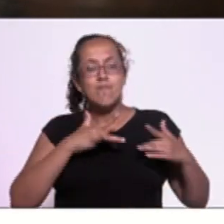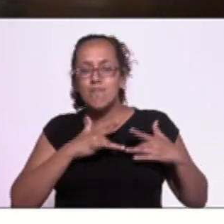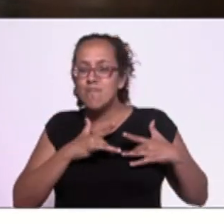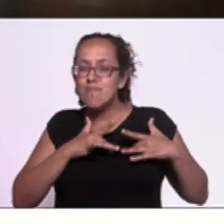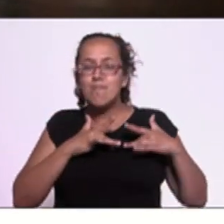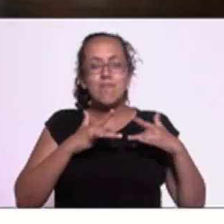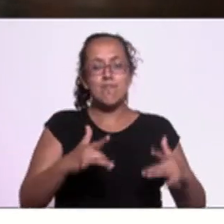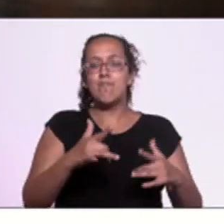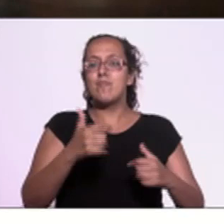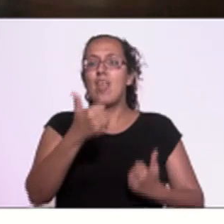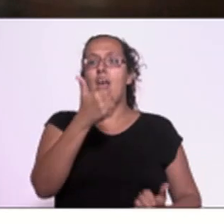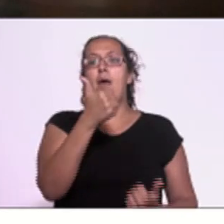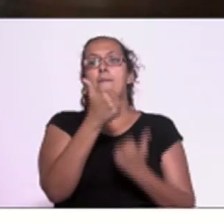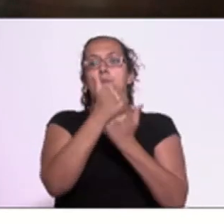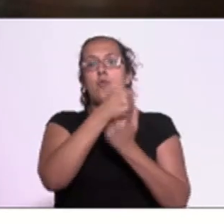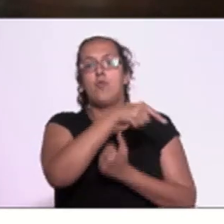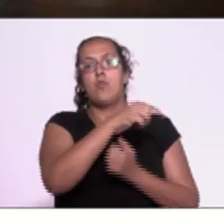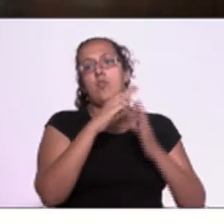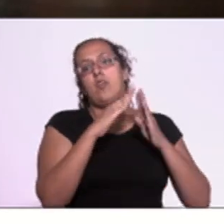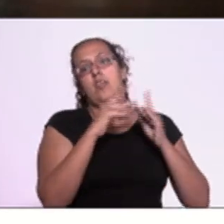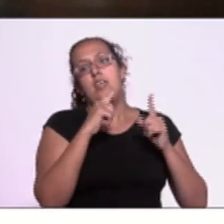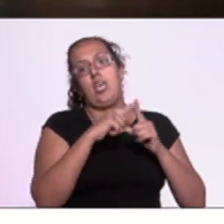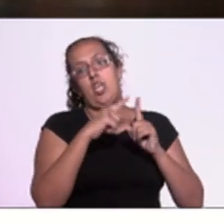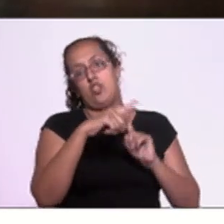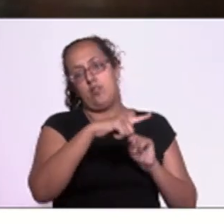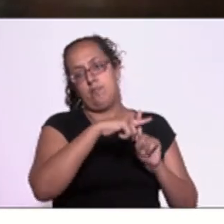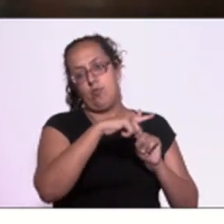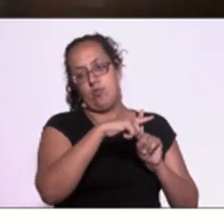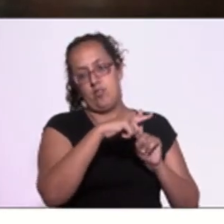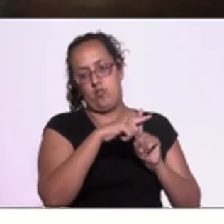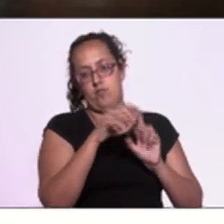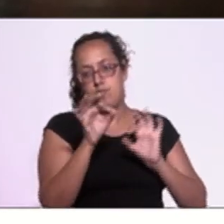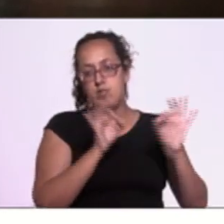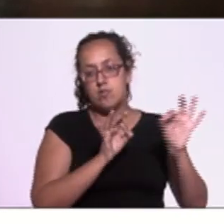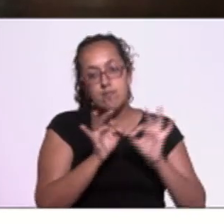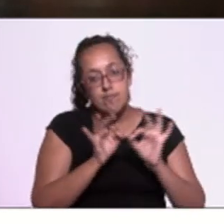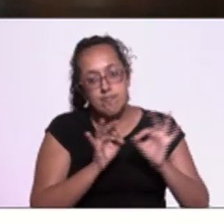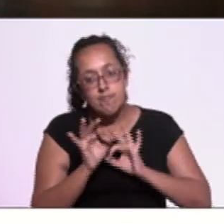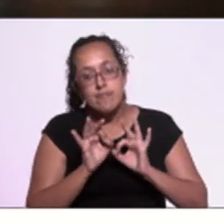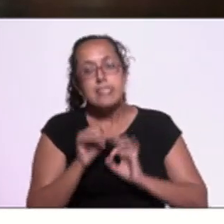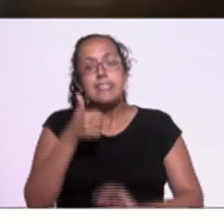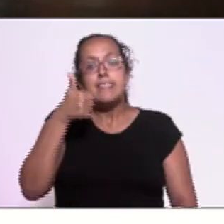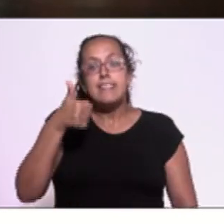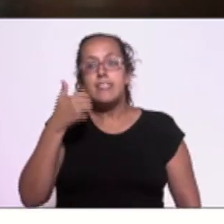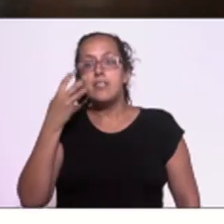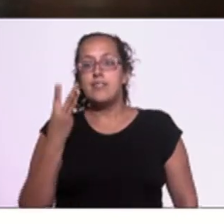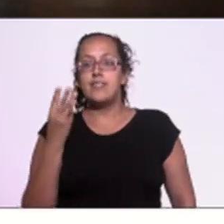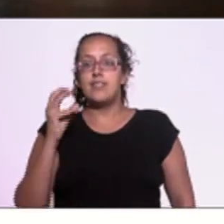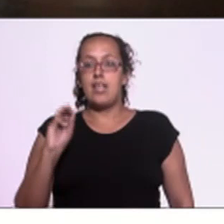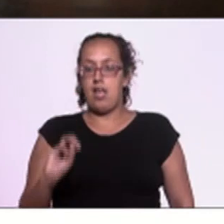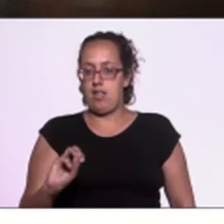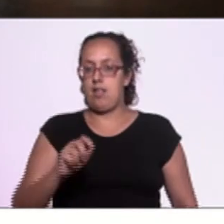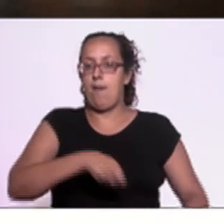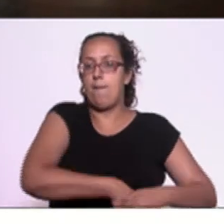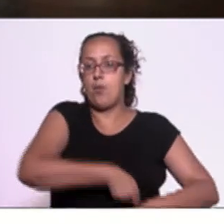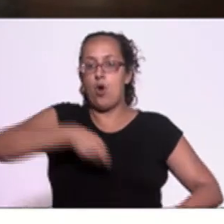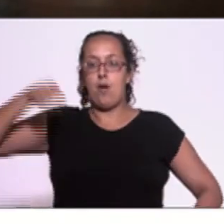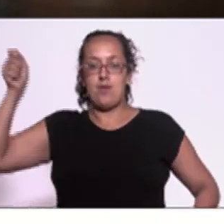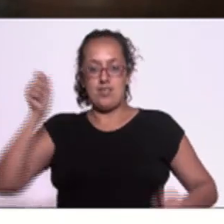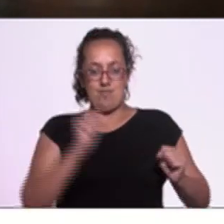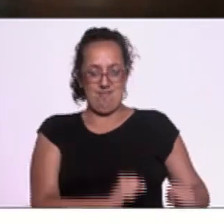ímpar em apoiar a Igreja Positivista nesse projeto do Seminário dos 130 anos da Proclamação da